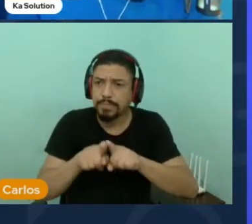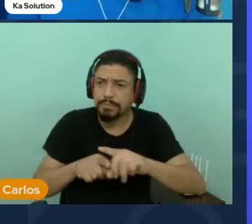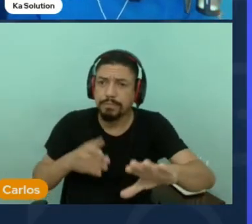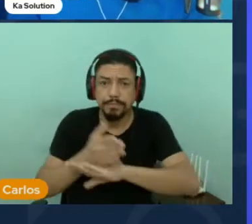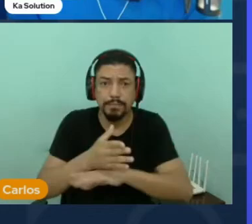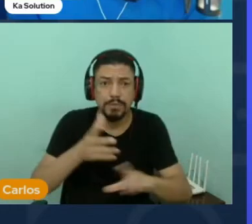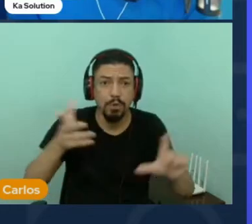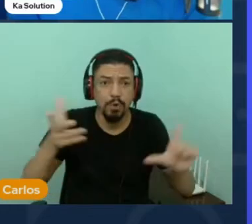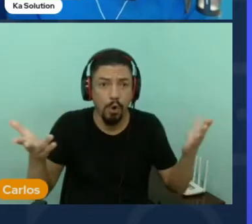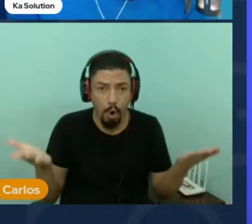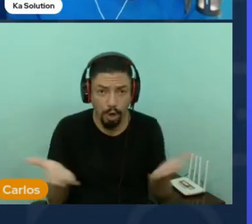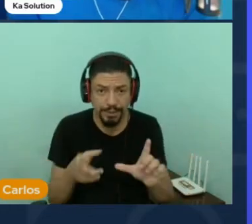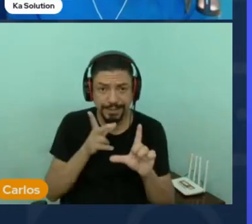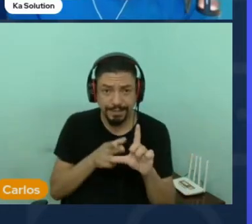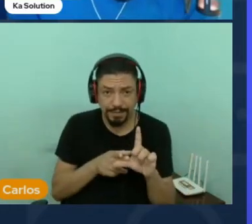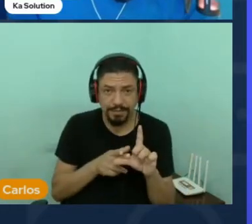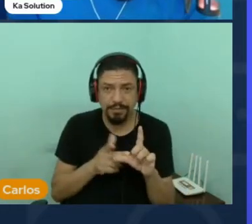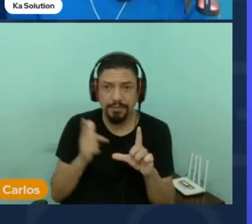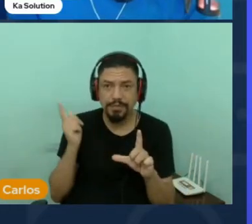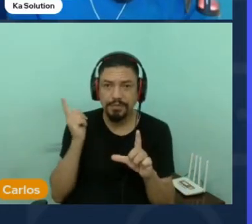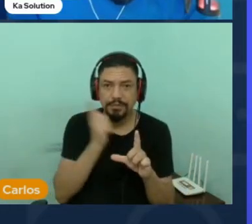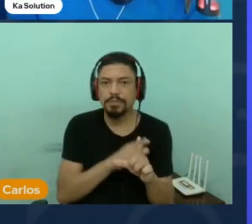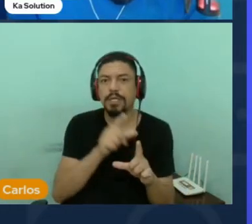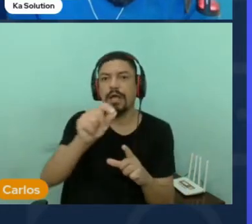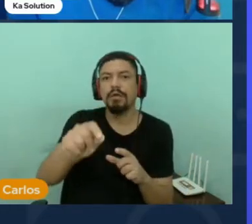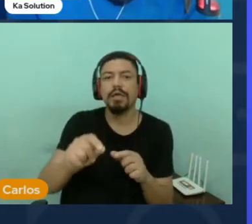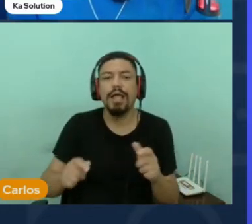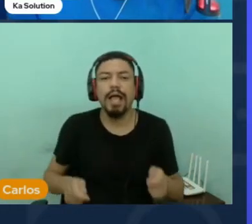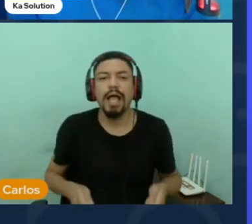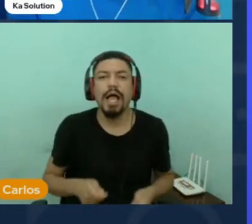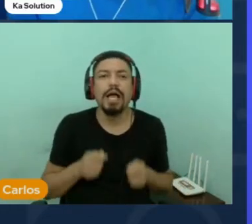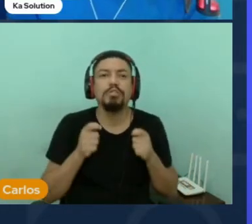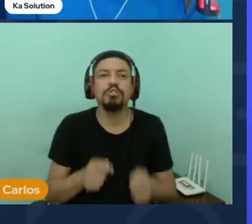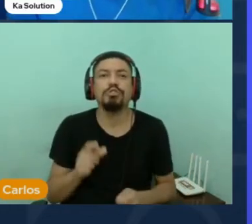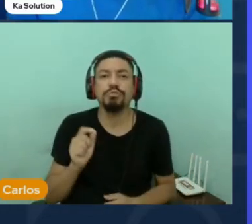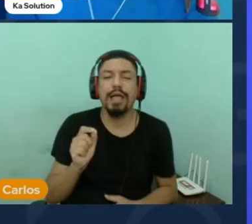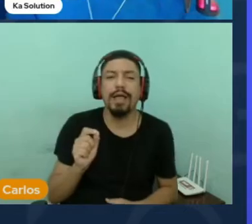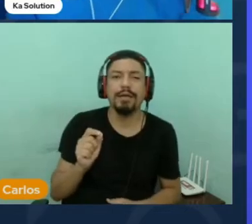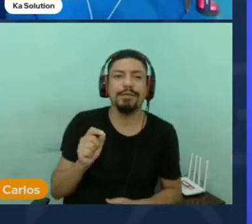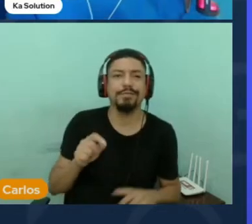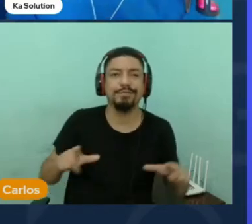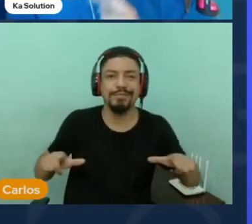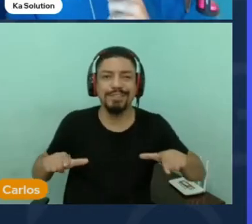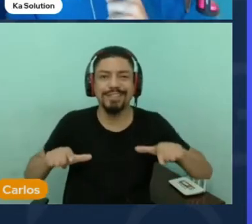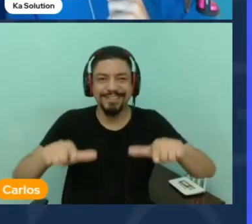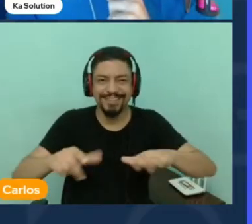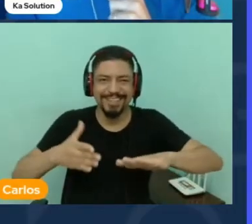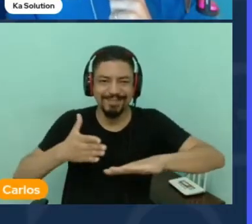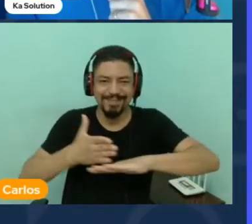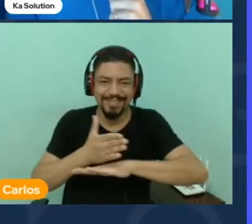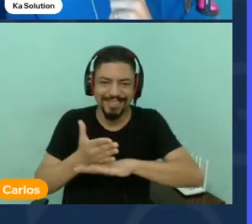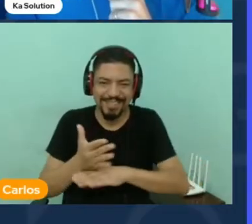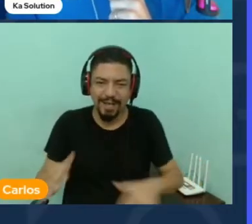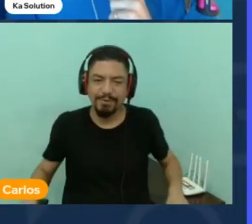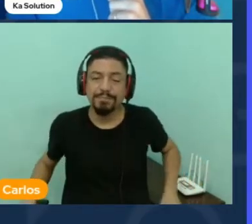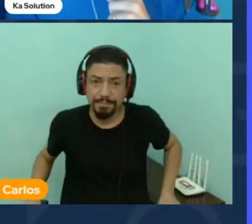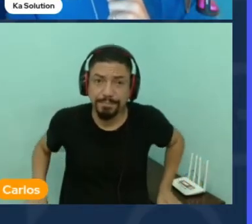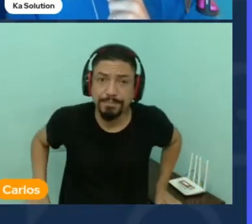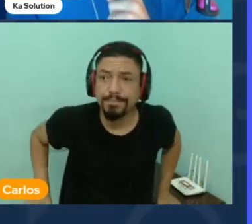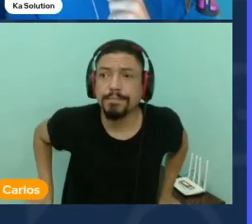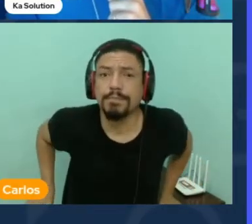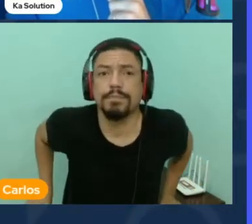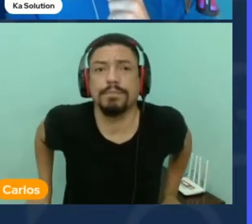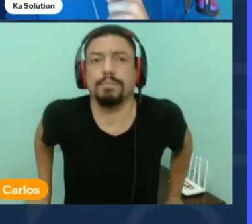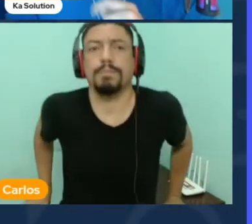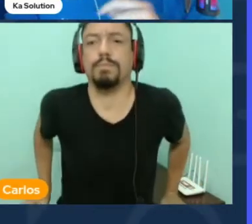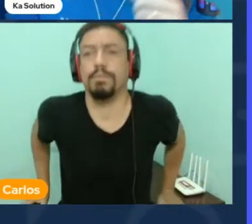de hoje que vocês participaram, vocês vão garantir o certificado de participação, beleza? Então, deixa eu